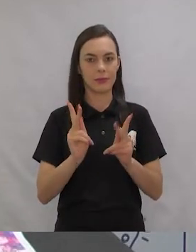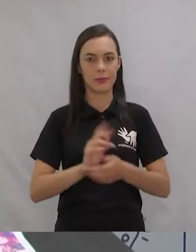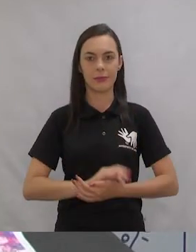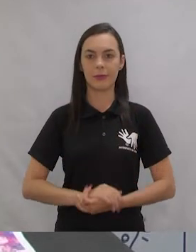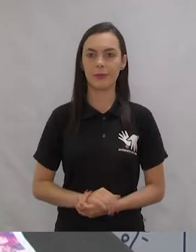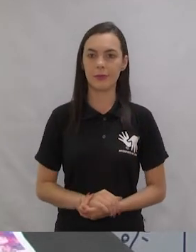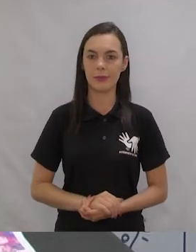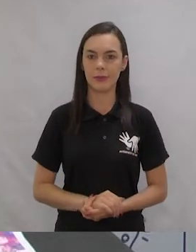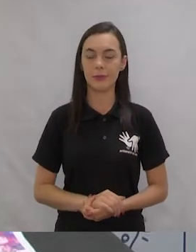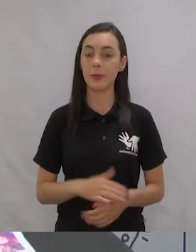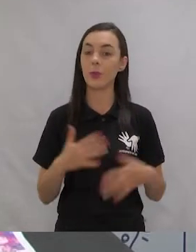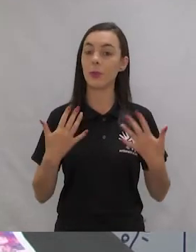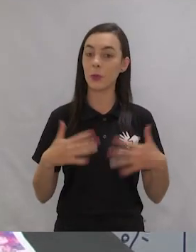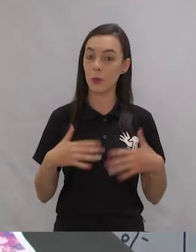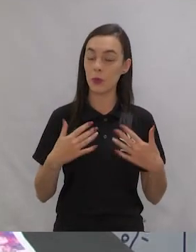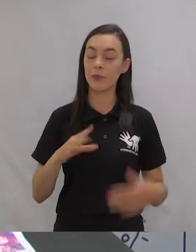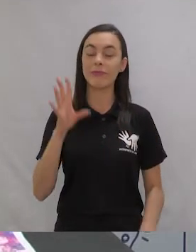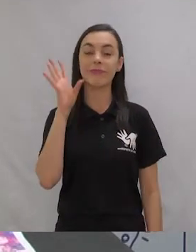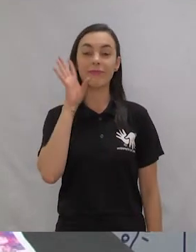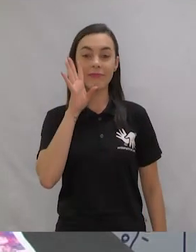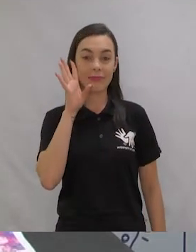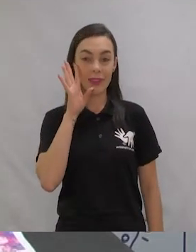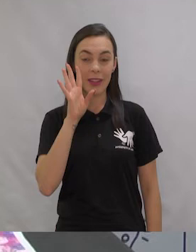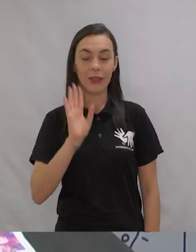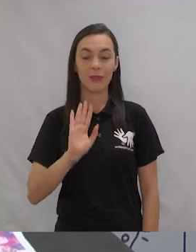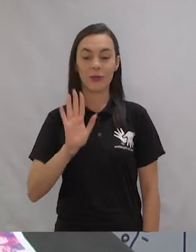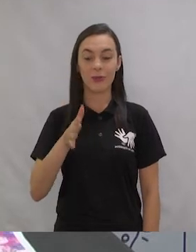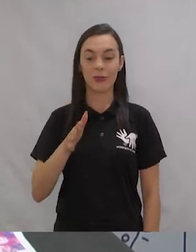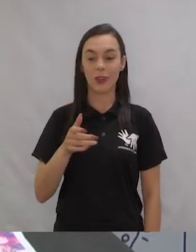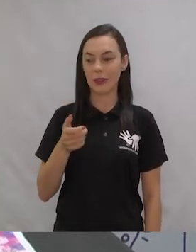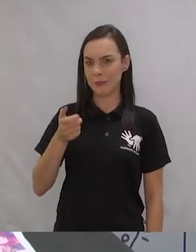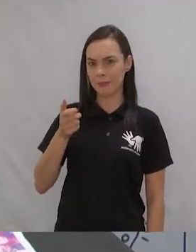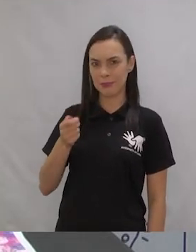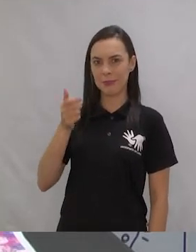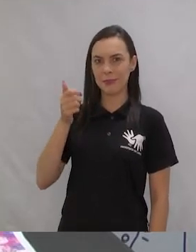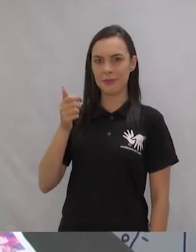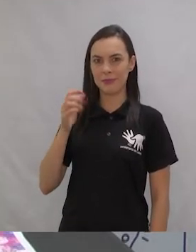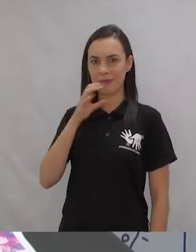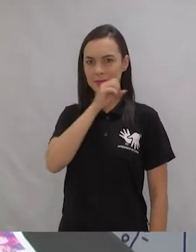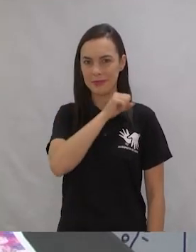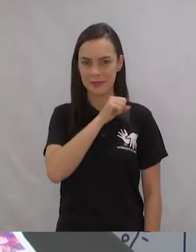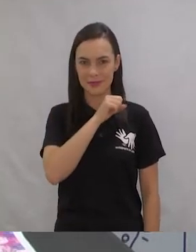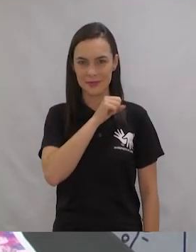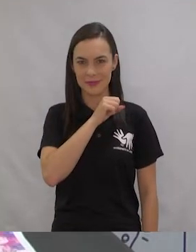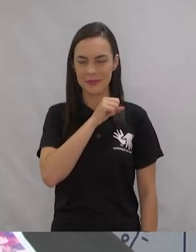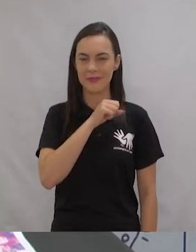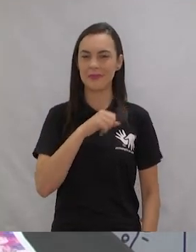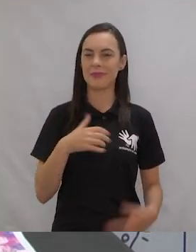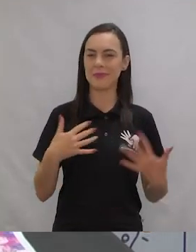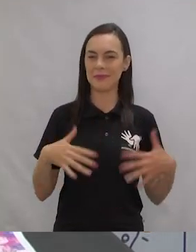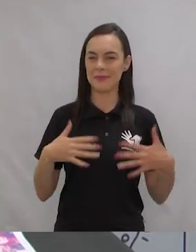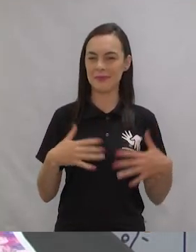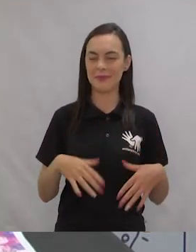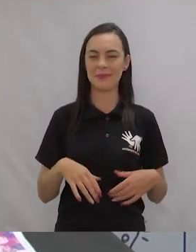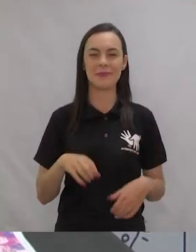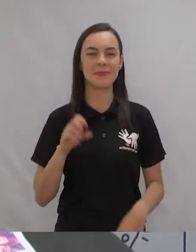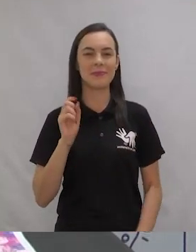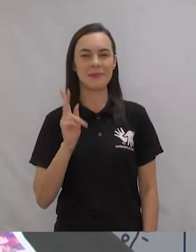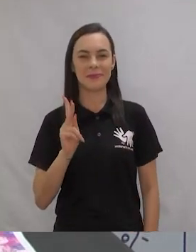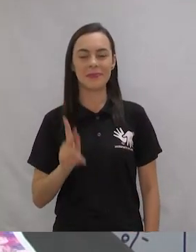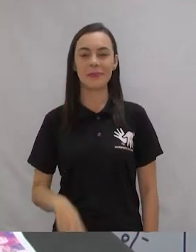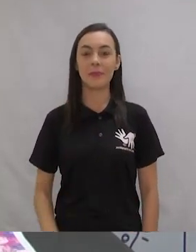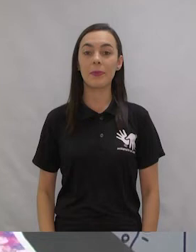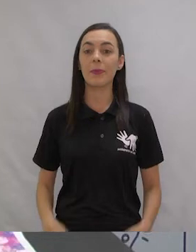certo? Muito bem, a professora já até apertou o próximo aqui, bem ligeirinha, não? Muito